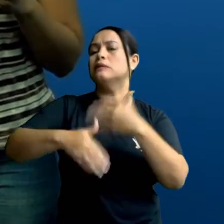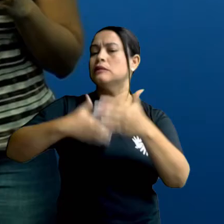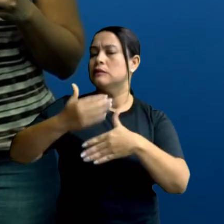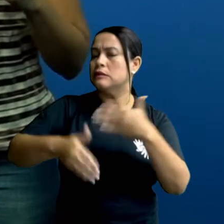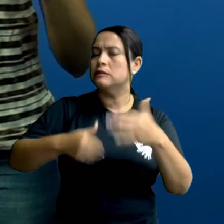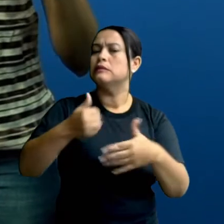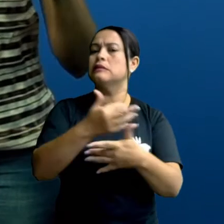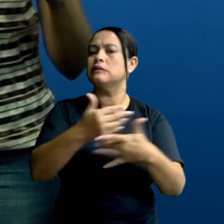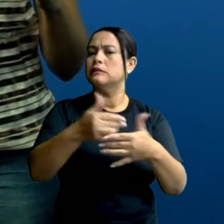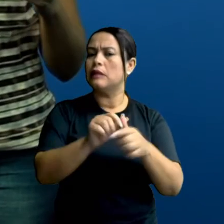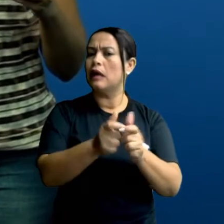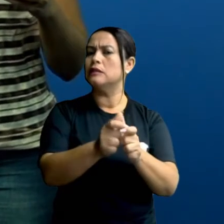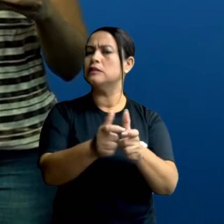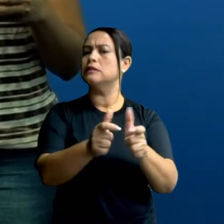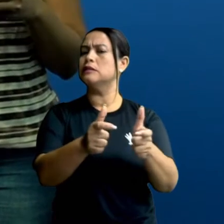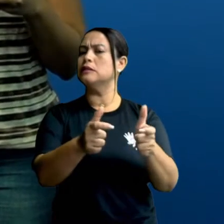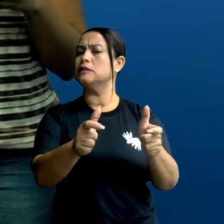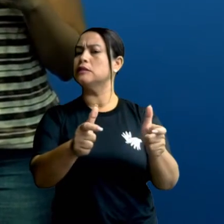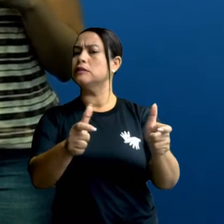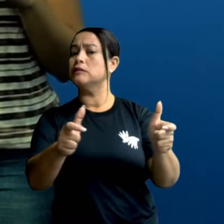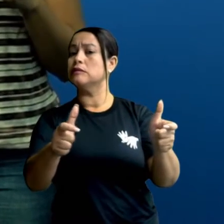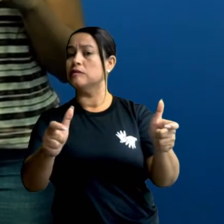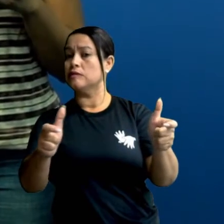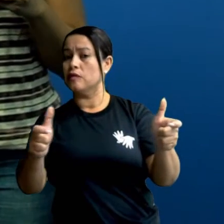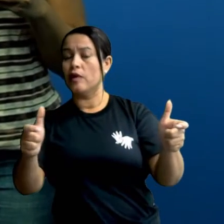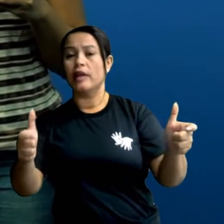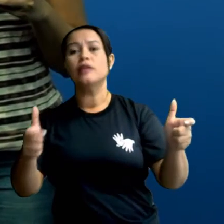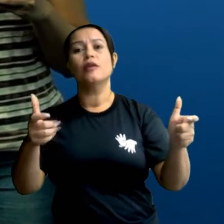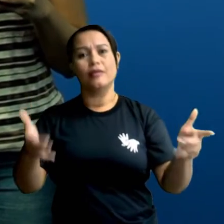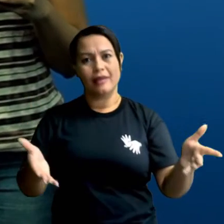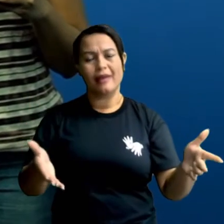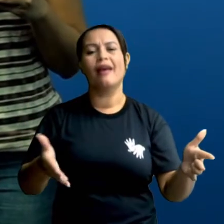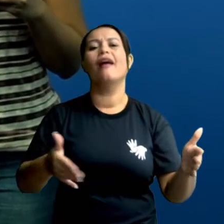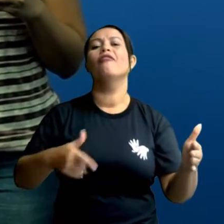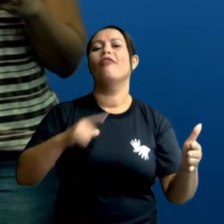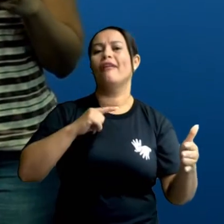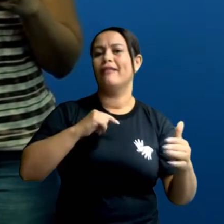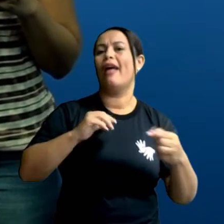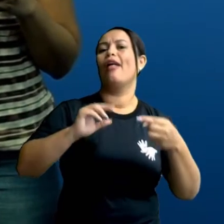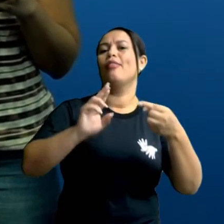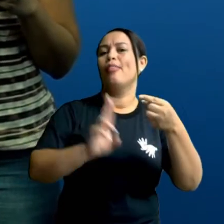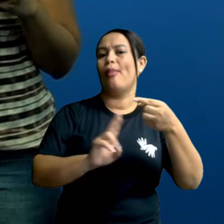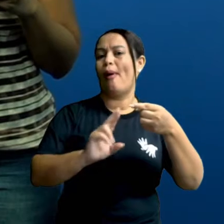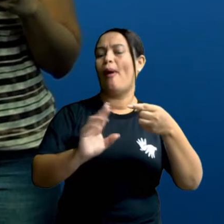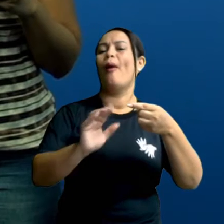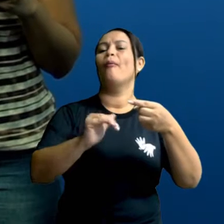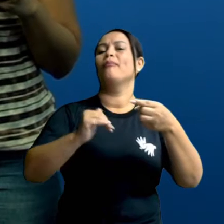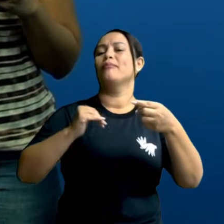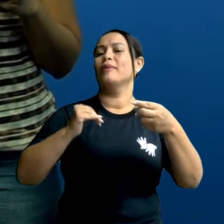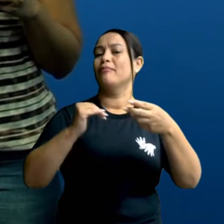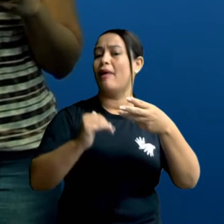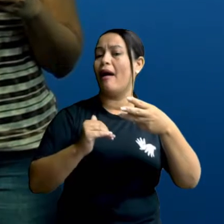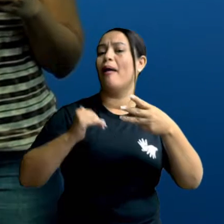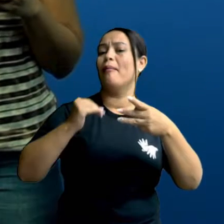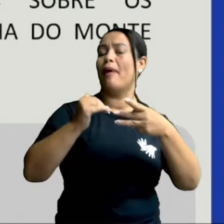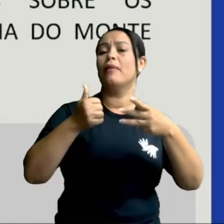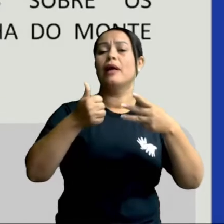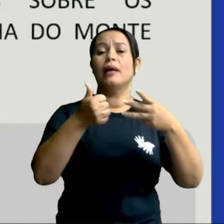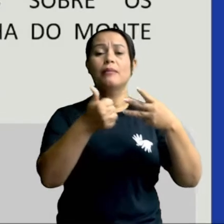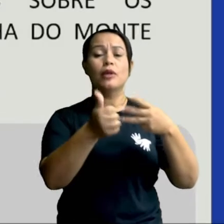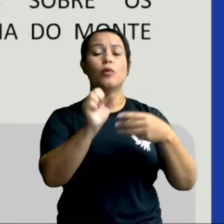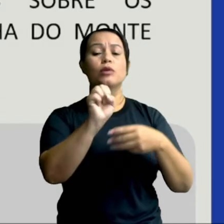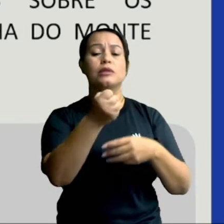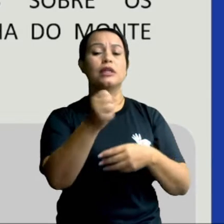se transformando, foi crescendo e foi elevando as categorias, né? Então, chegamos em